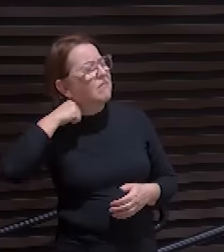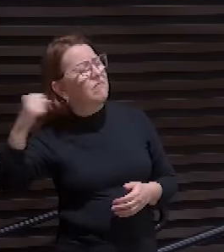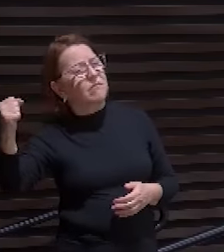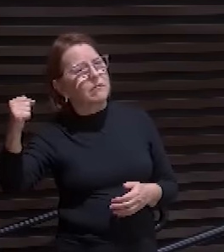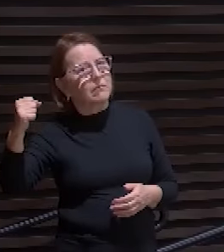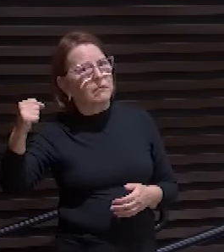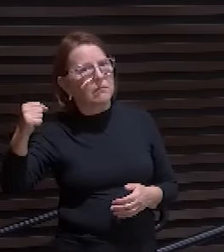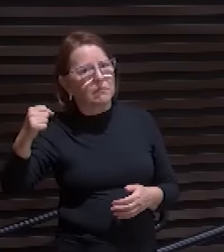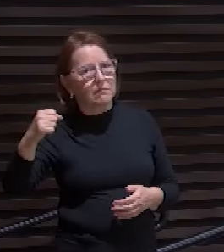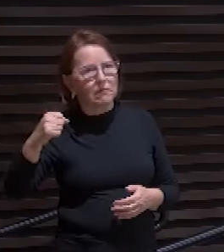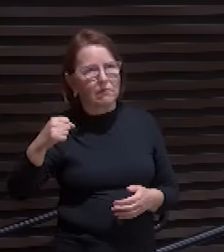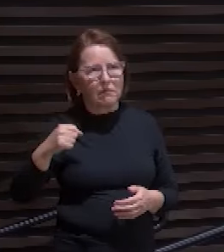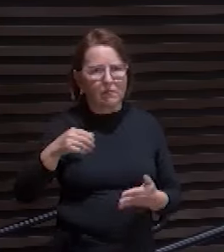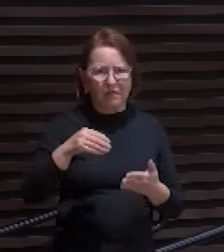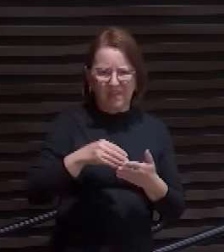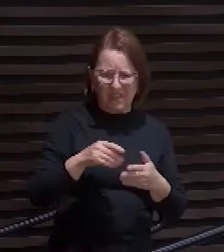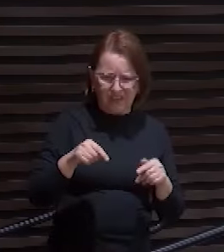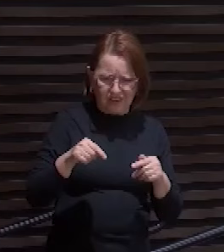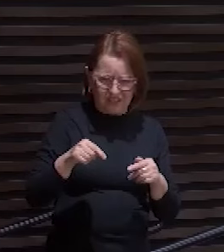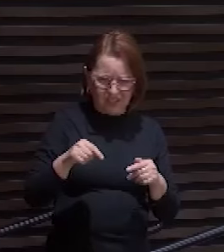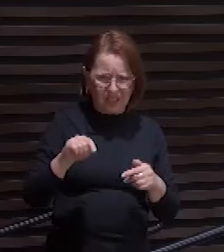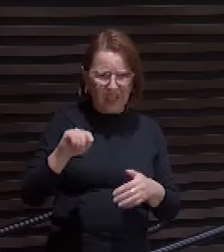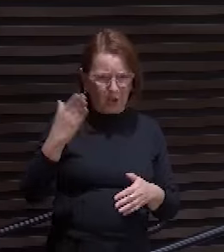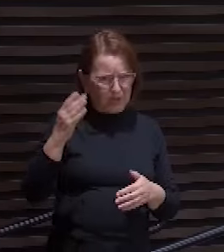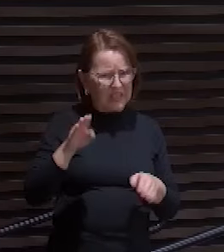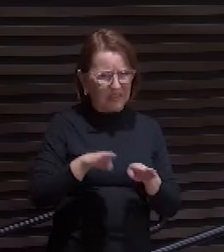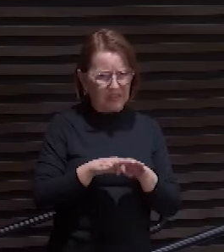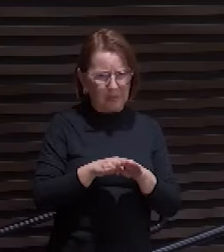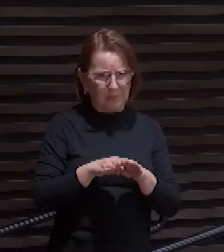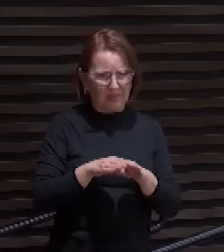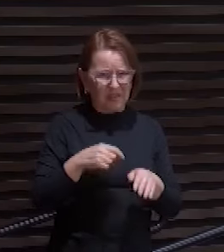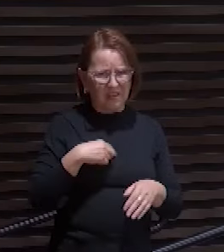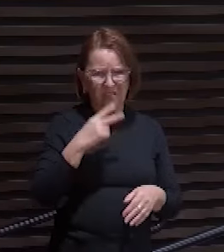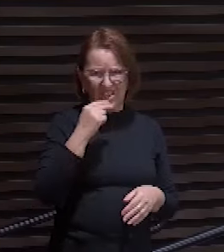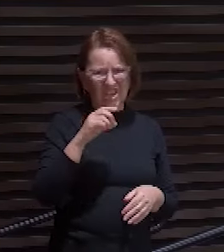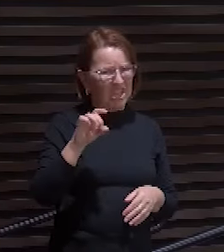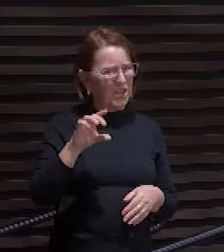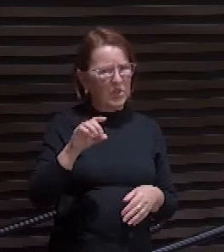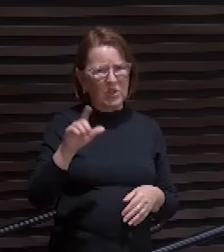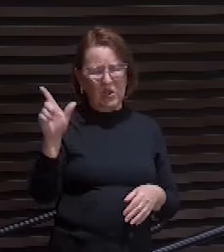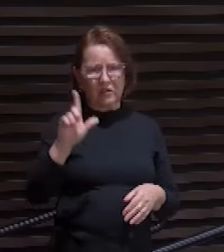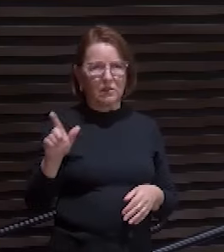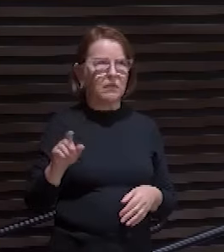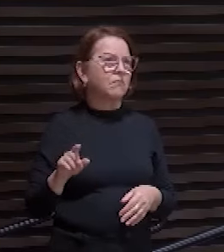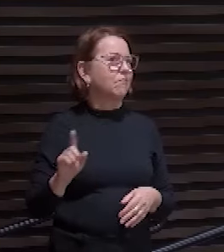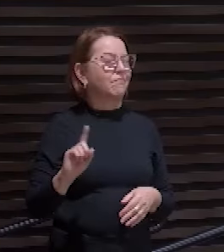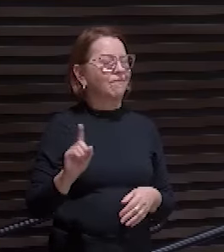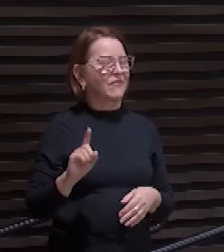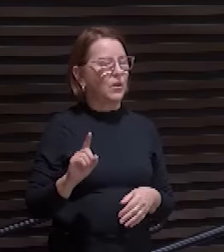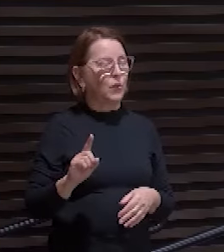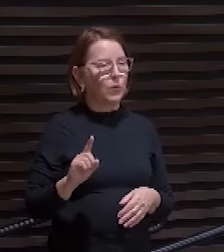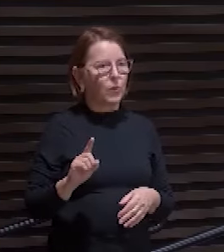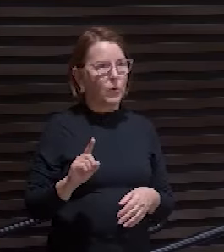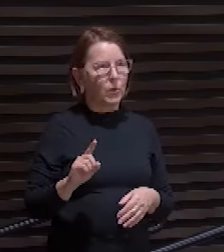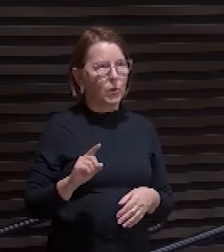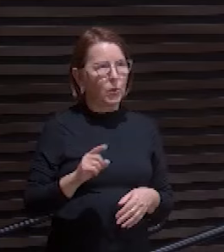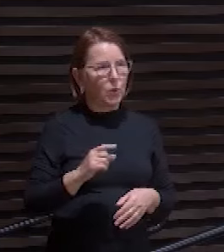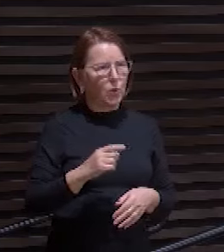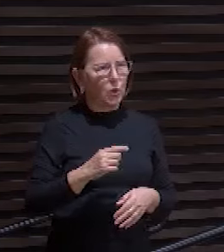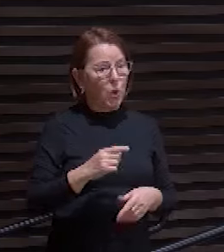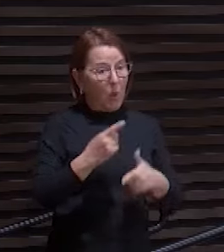isso? Eu achei que era só em Londrina. Aliás, não é em Londrina, o problema de suicídio ele está